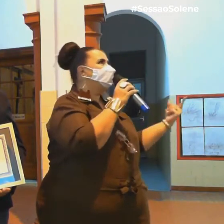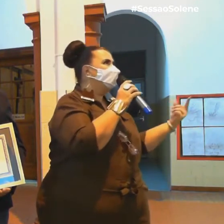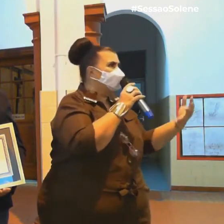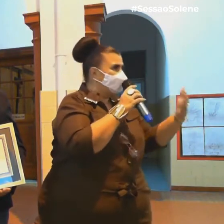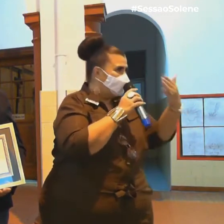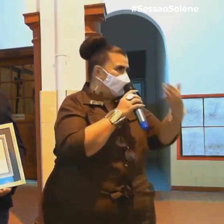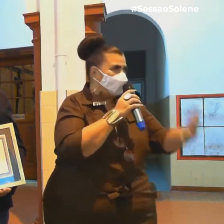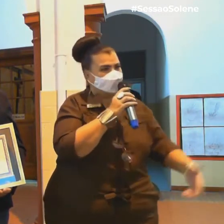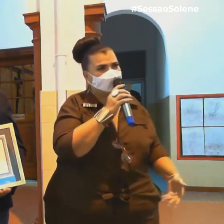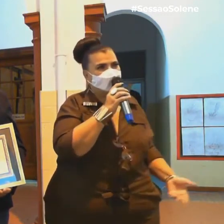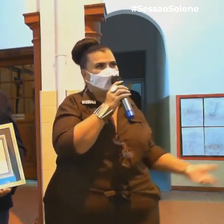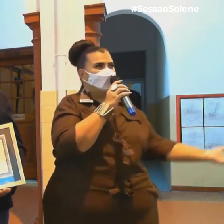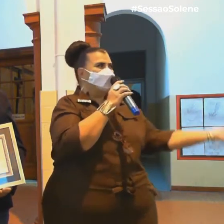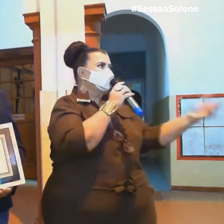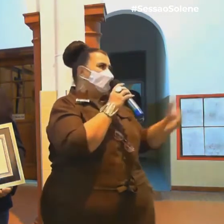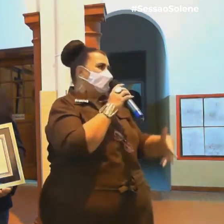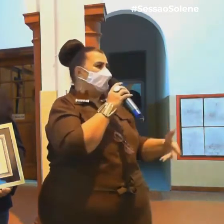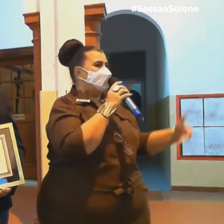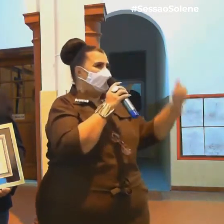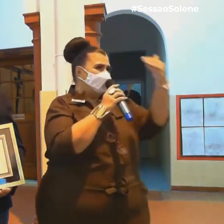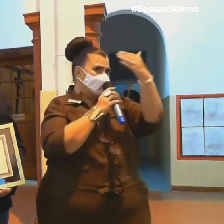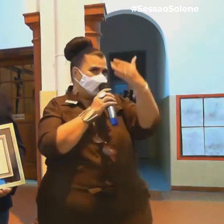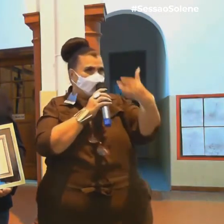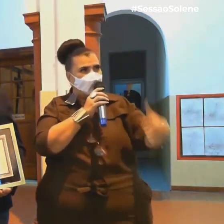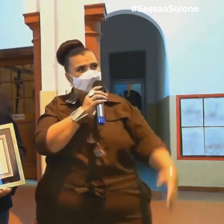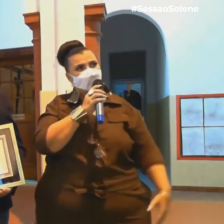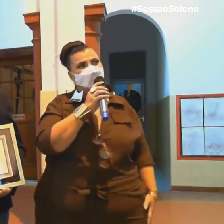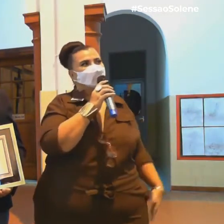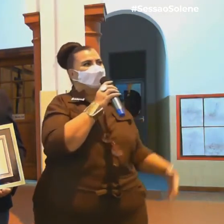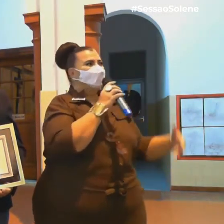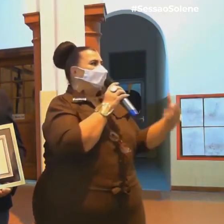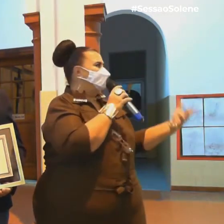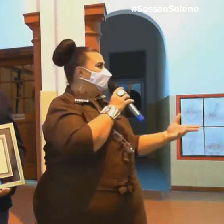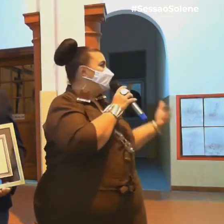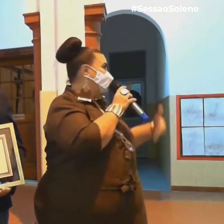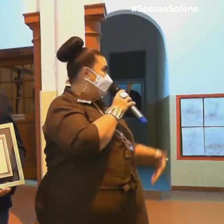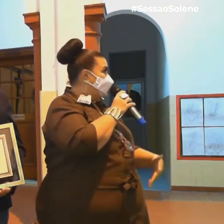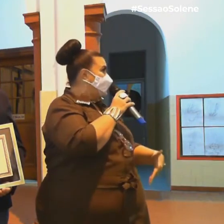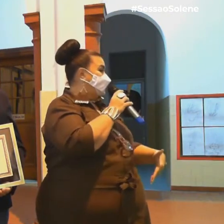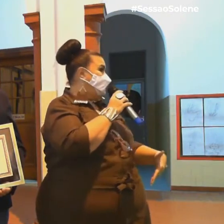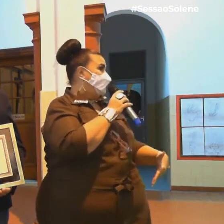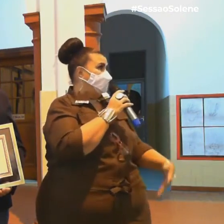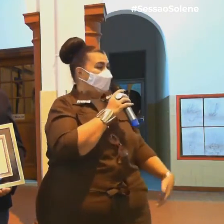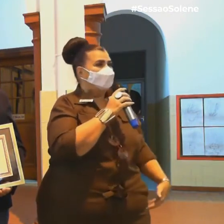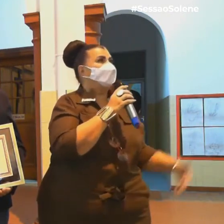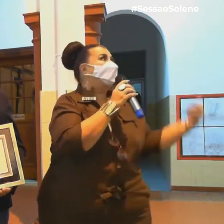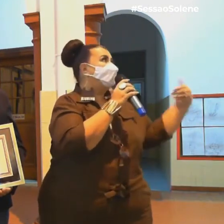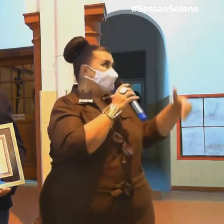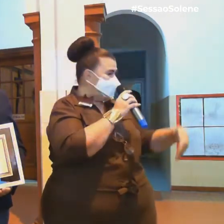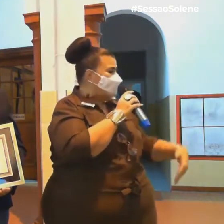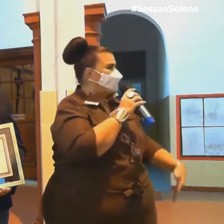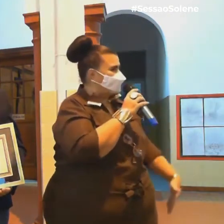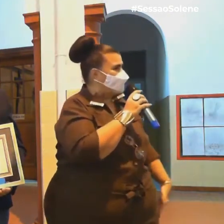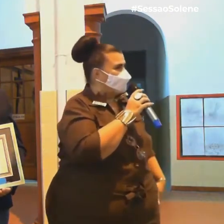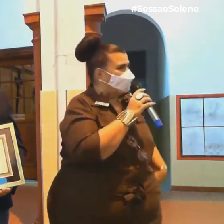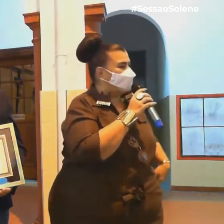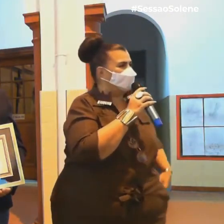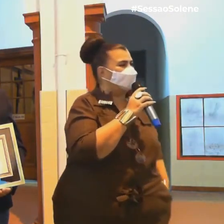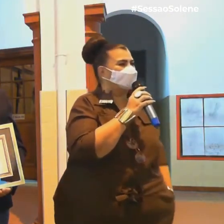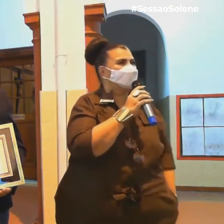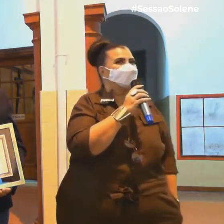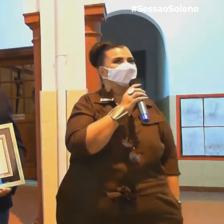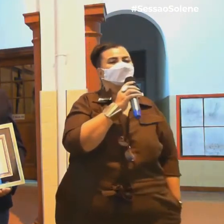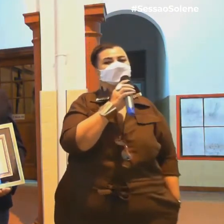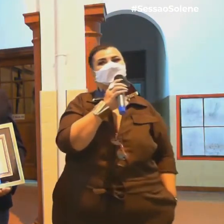fiz prézinho no Guia Lopes, estudei meu primário no Visconde e me formei no Padre Moy. Trabalhei no Padre